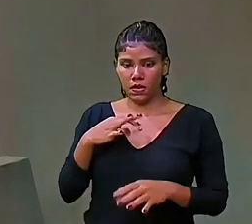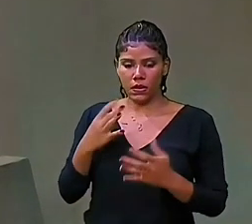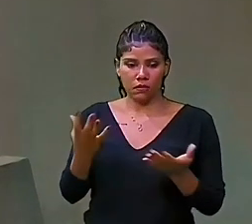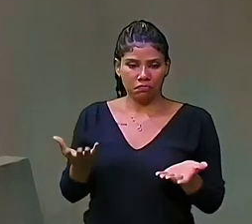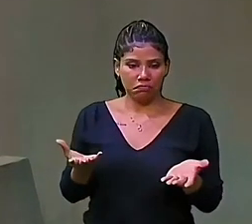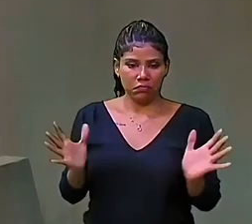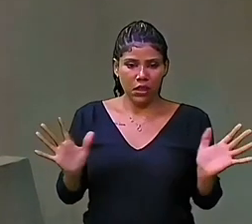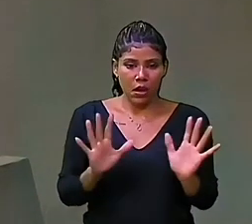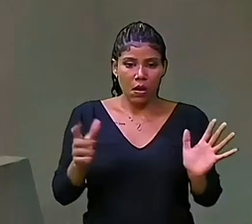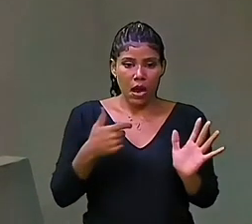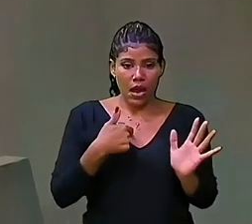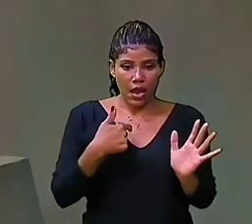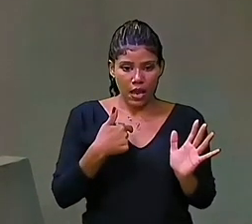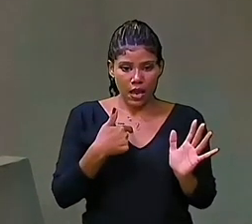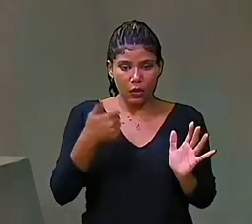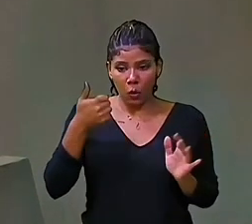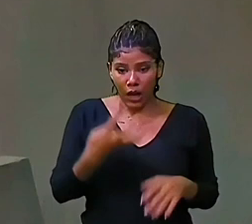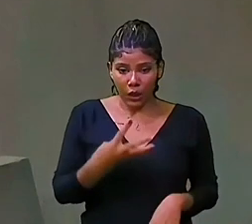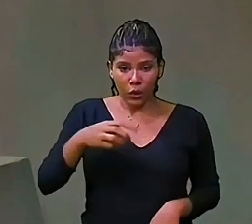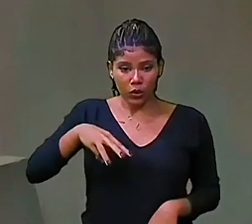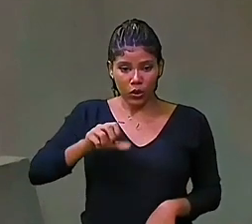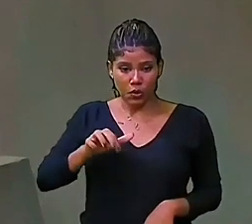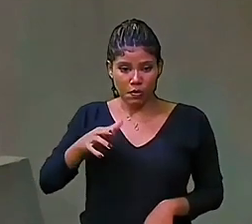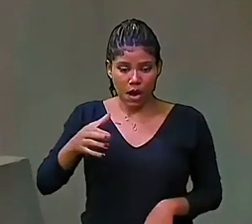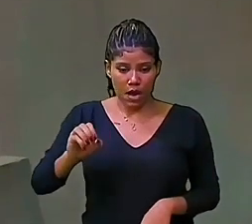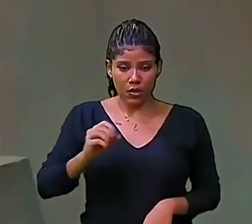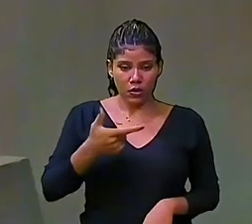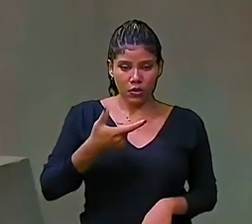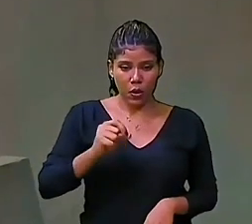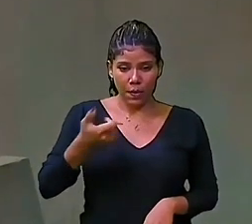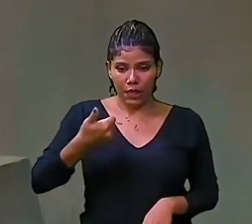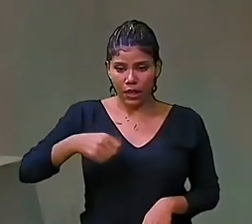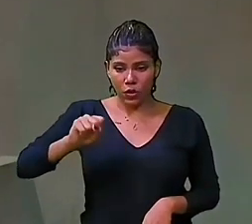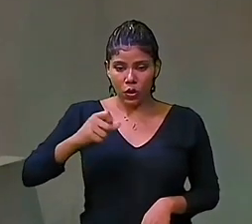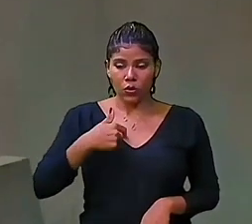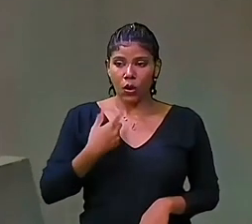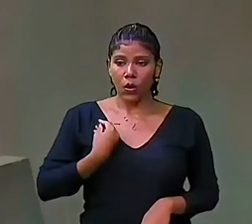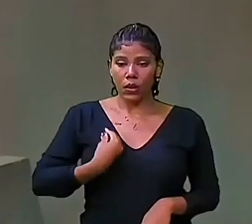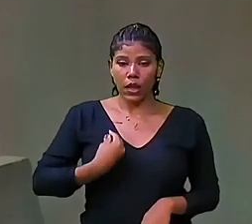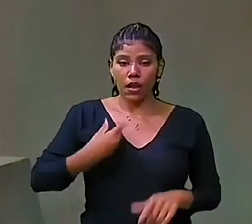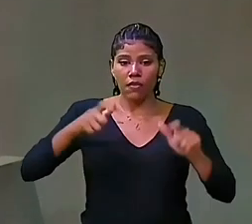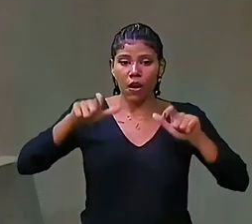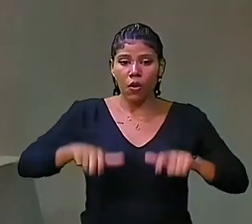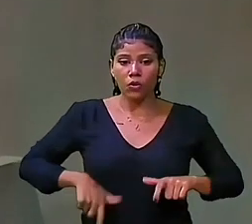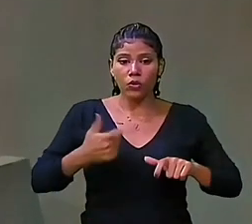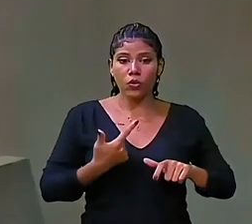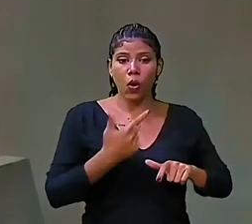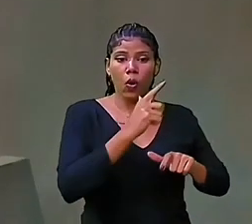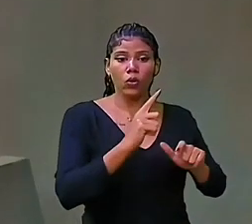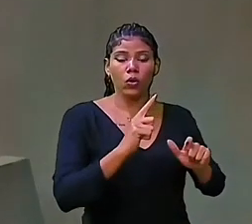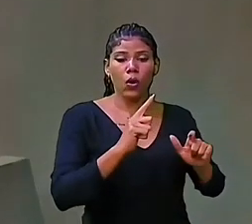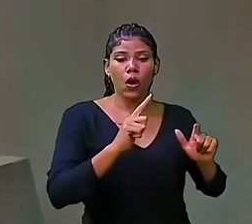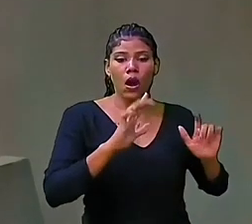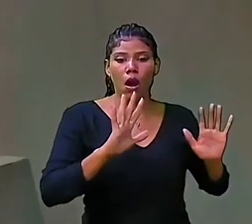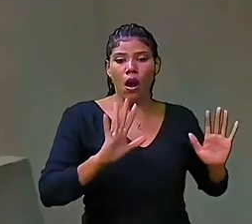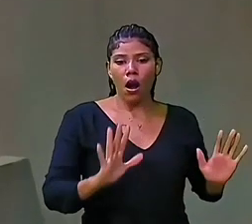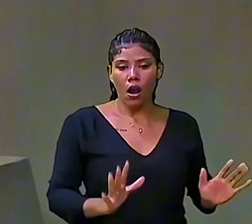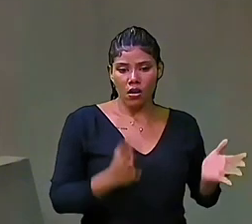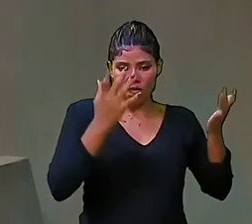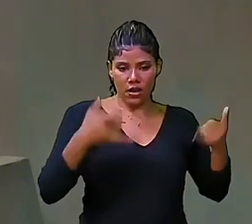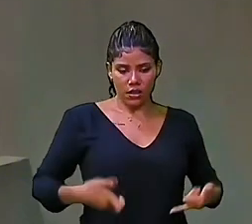Eu estava, coincidentemente, naquele 14 de março de 2018, eu estava num outro aniversário de um